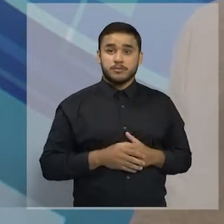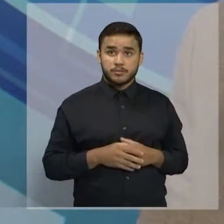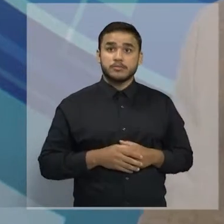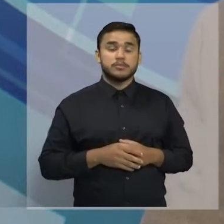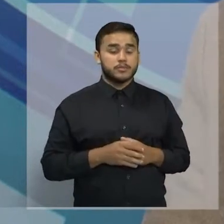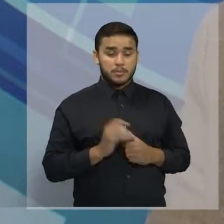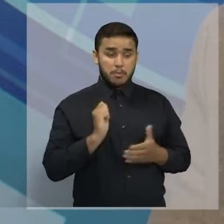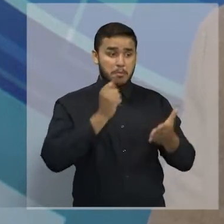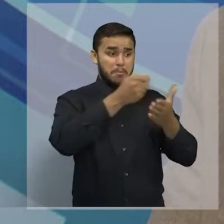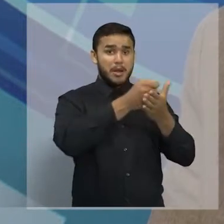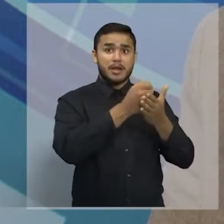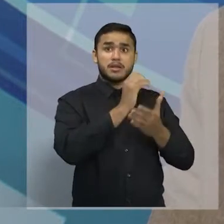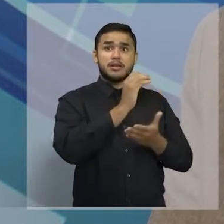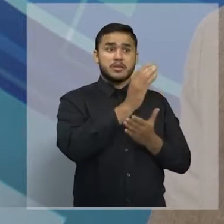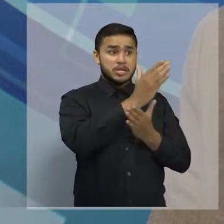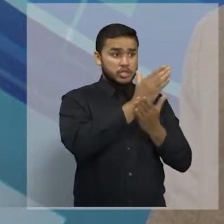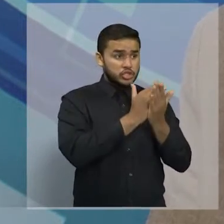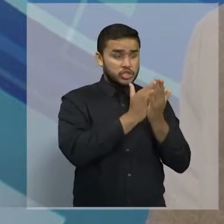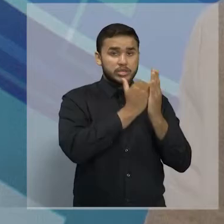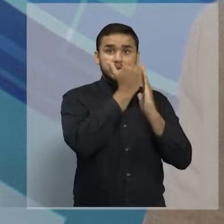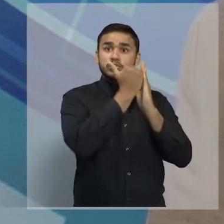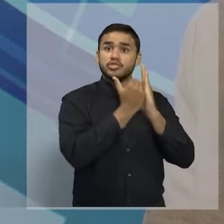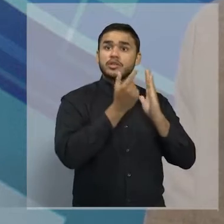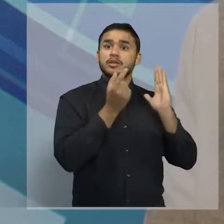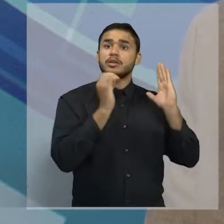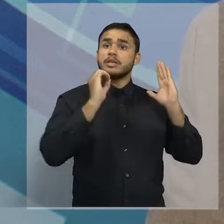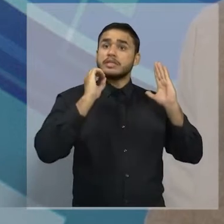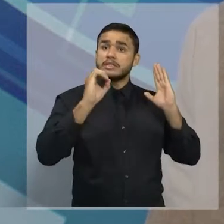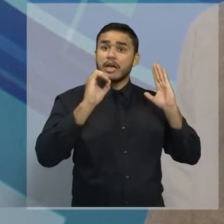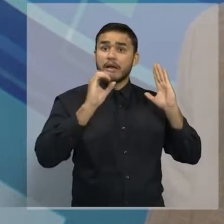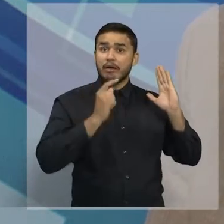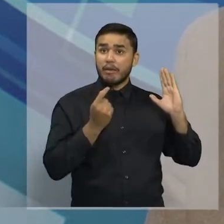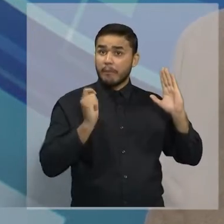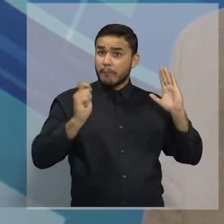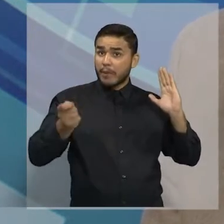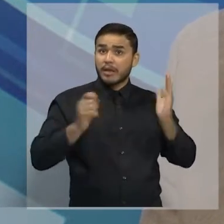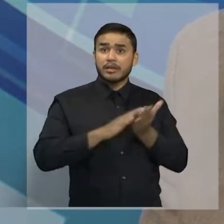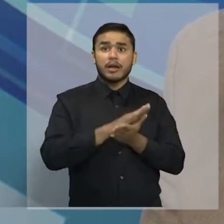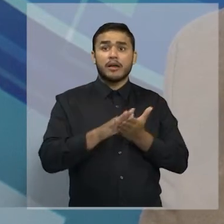eu vou pagar zero de contribuição. Então, a tendência é o quê?